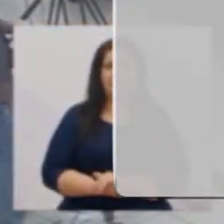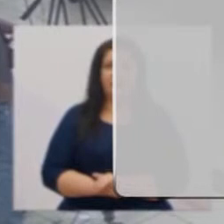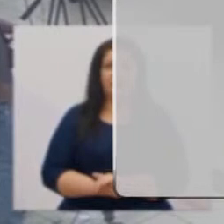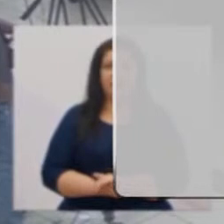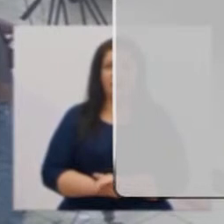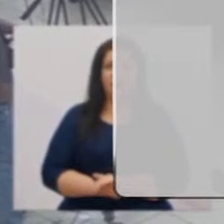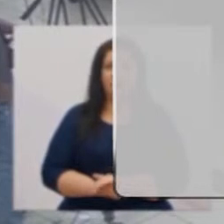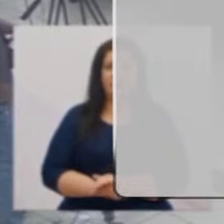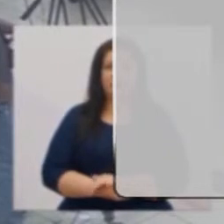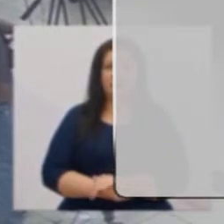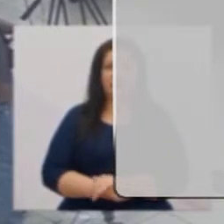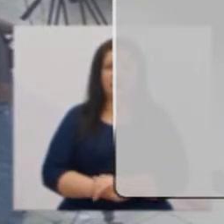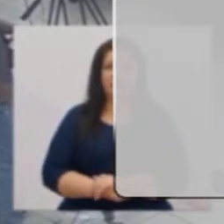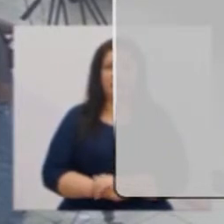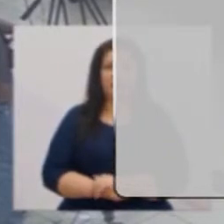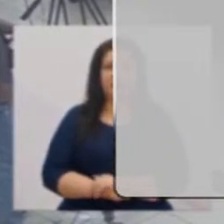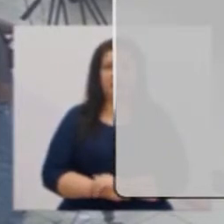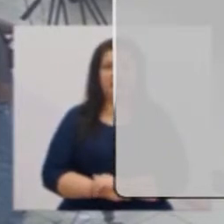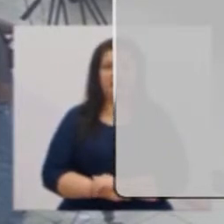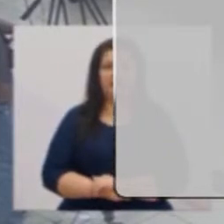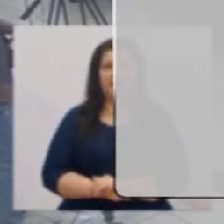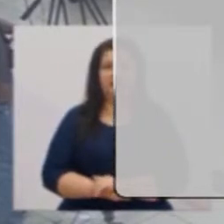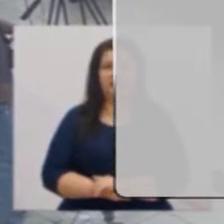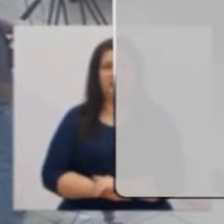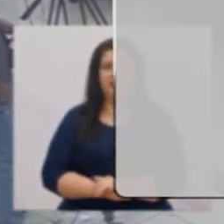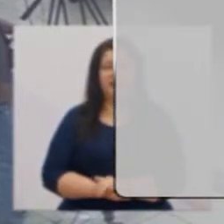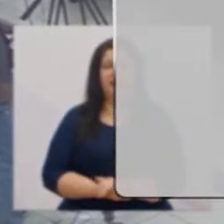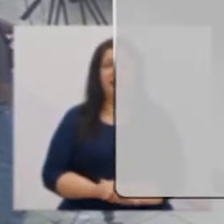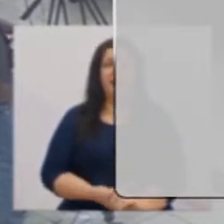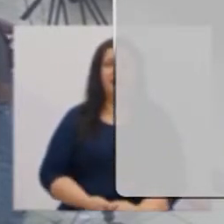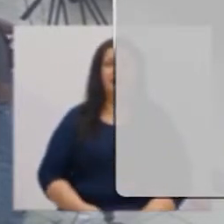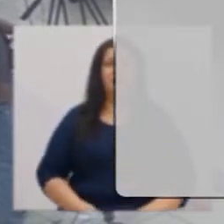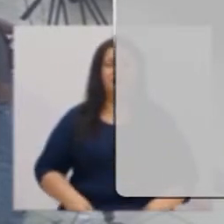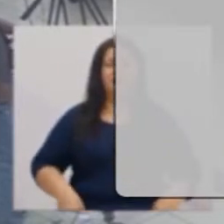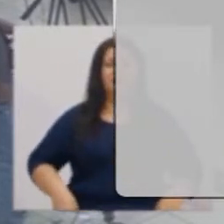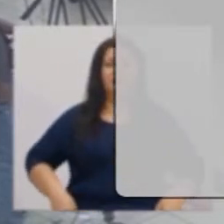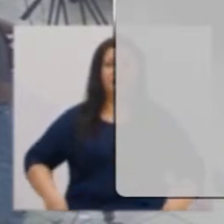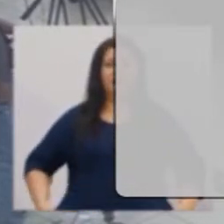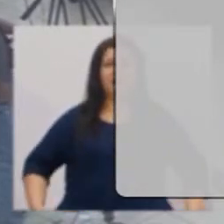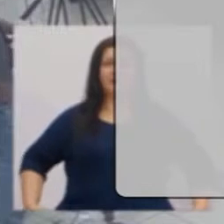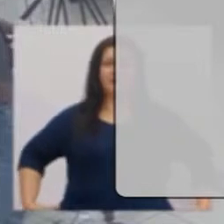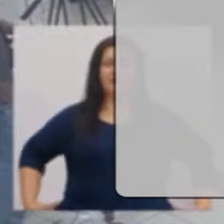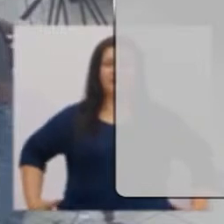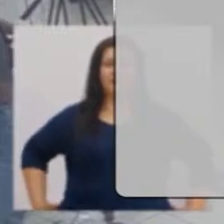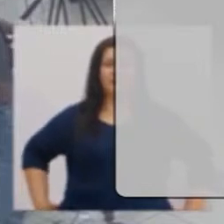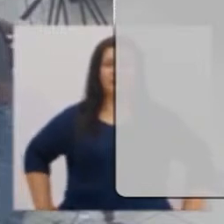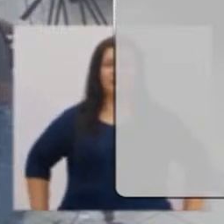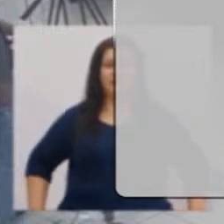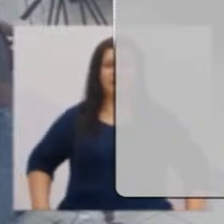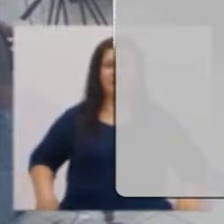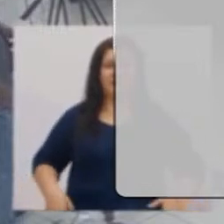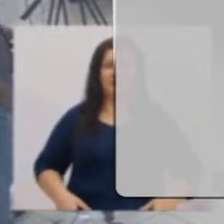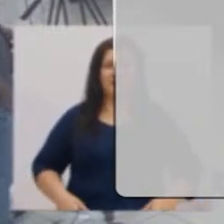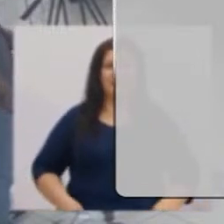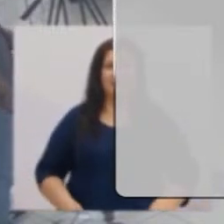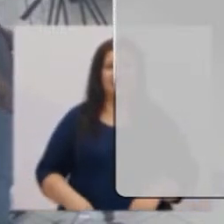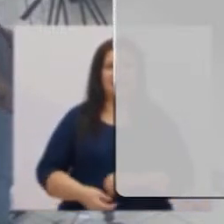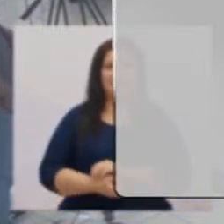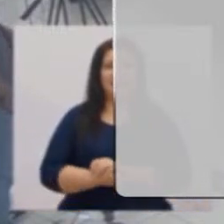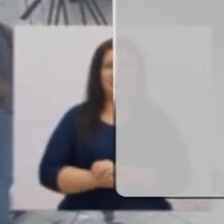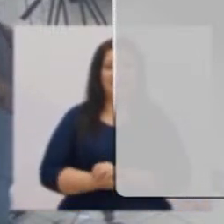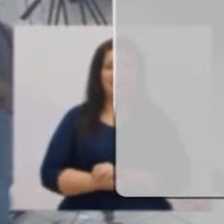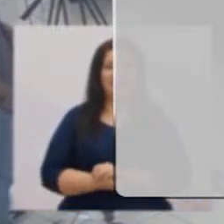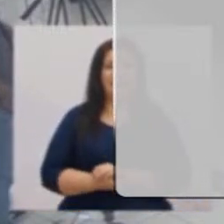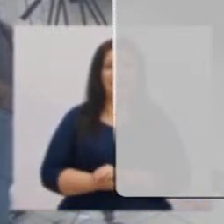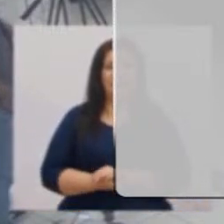quase 300 mil reais, precisa ser vinculada obrigatoriamente à Secretaria Municipal de Saúde.